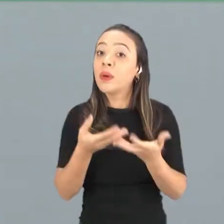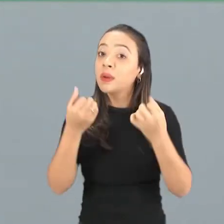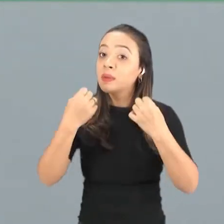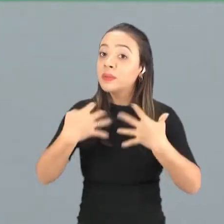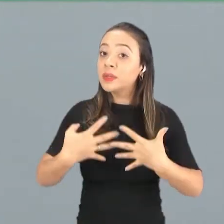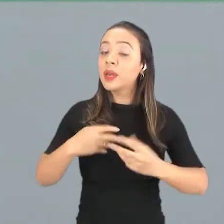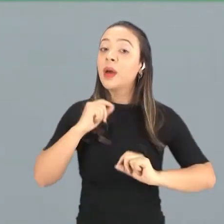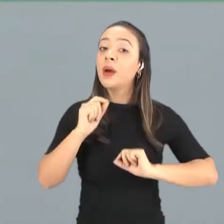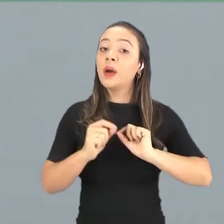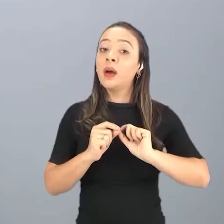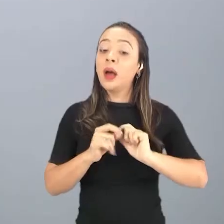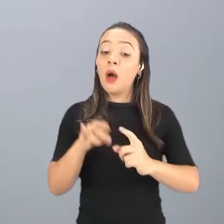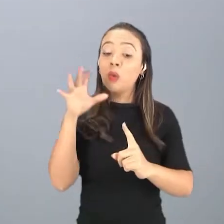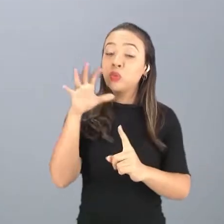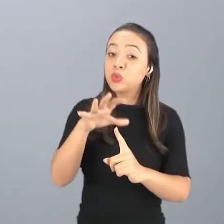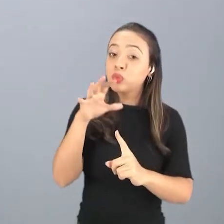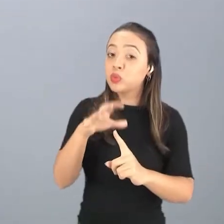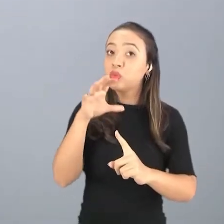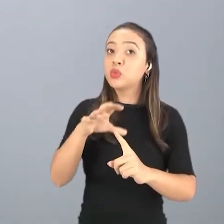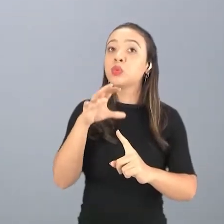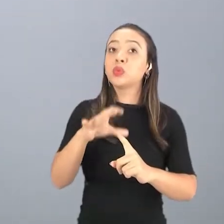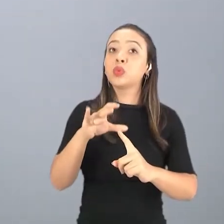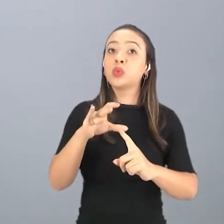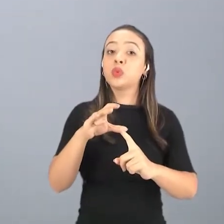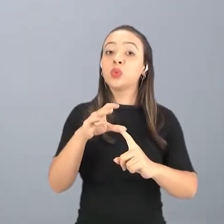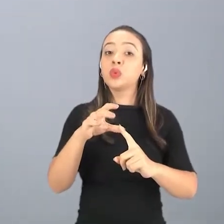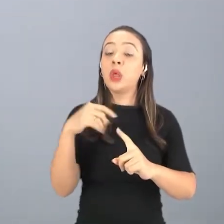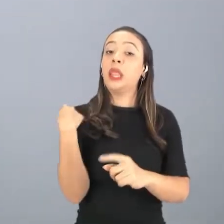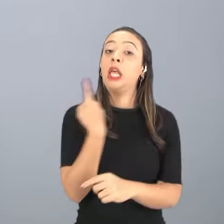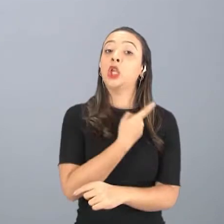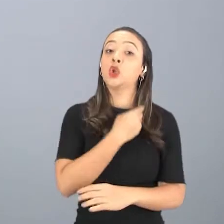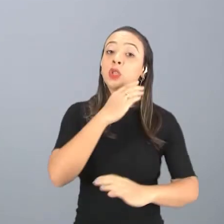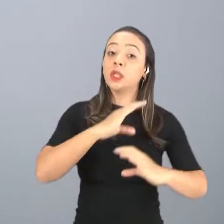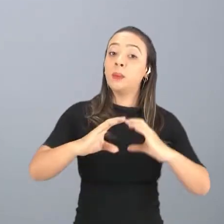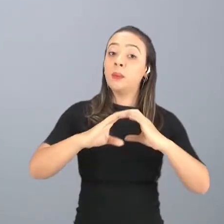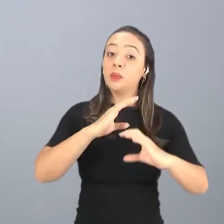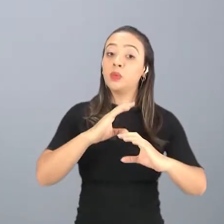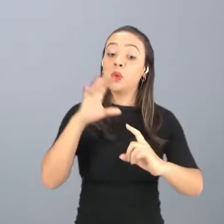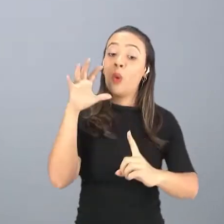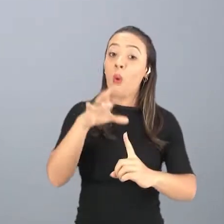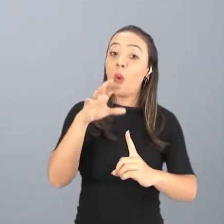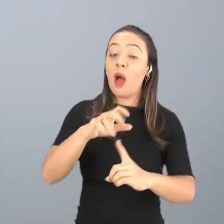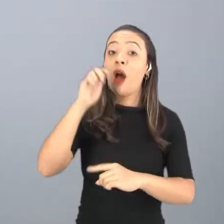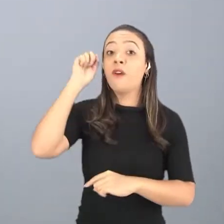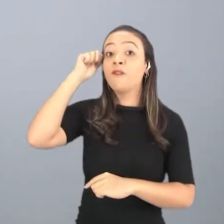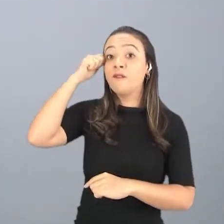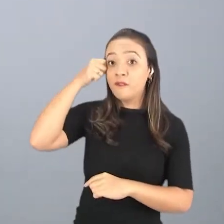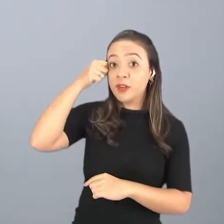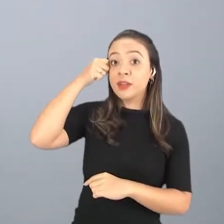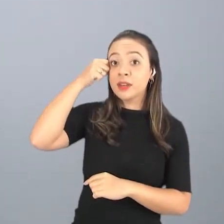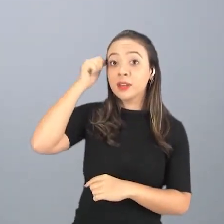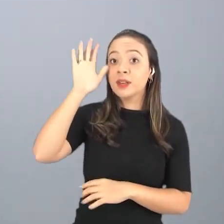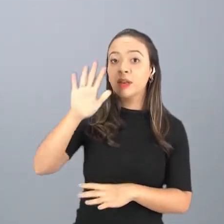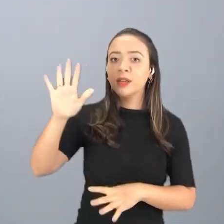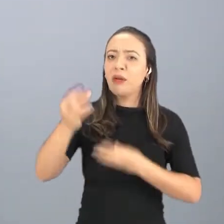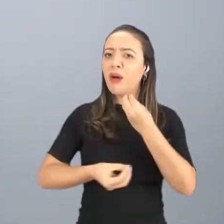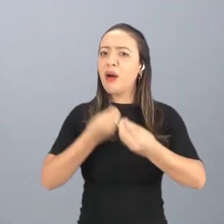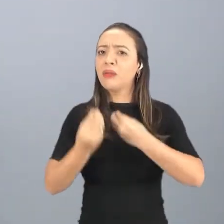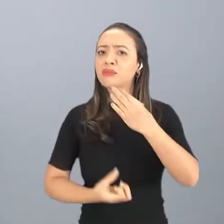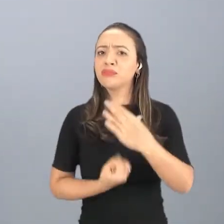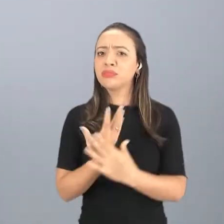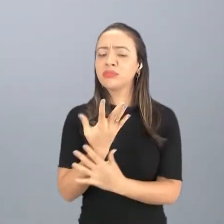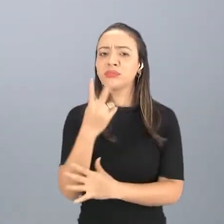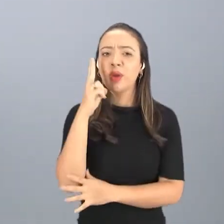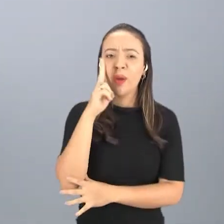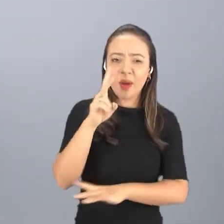falar da influência na nossa música dos africanos, né? Como tudo isso começou.